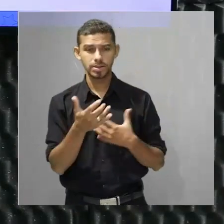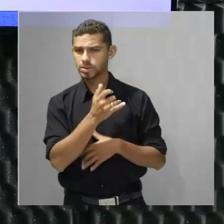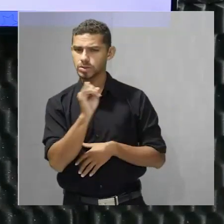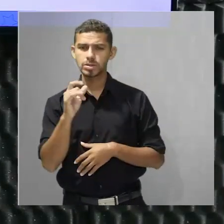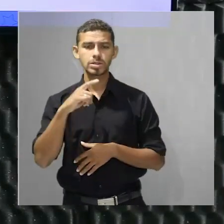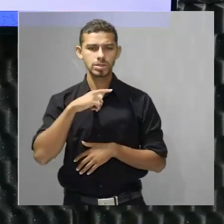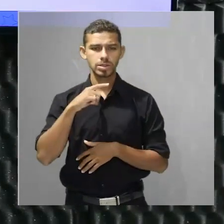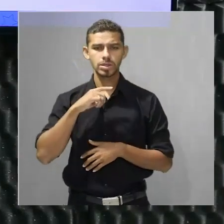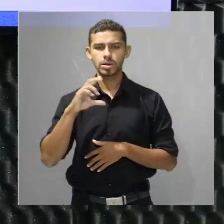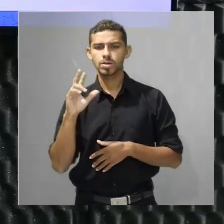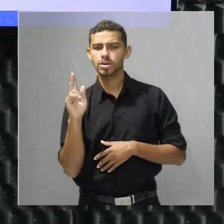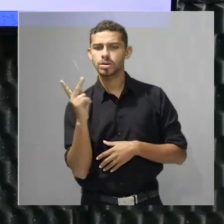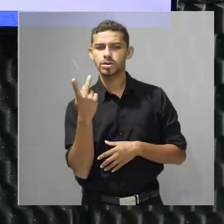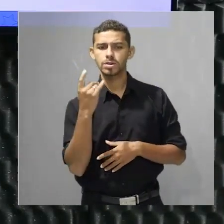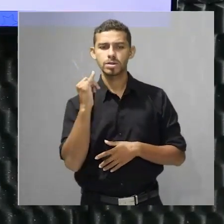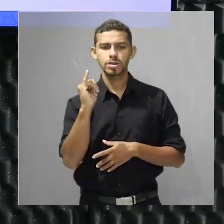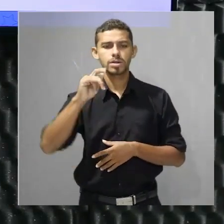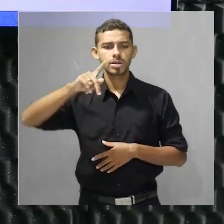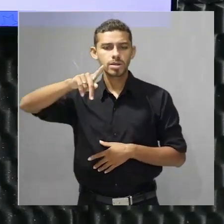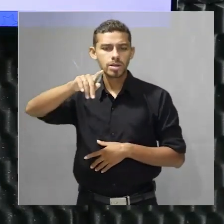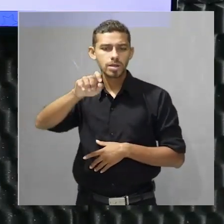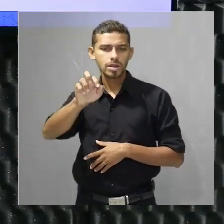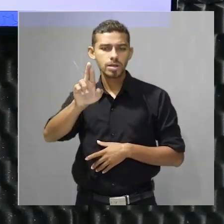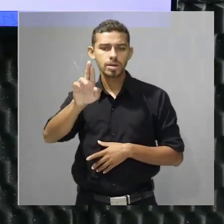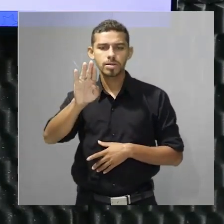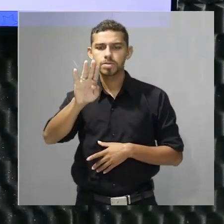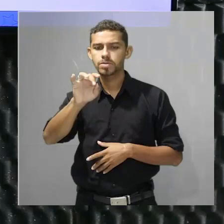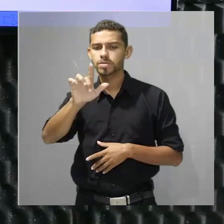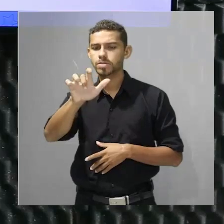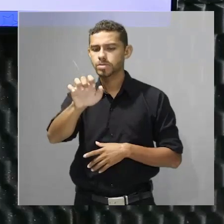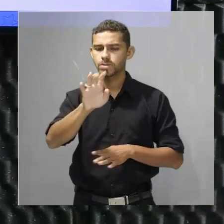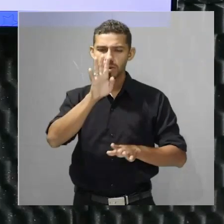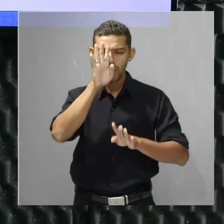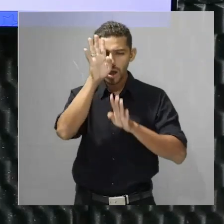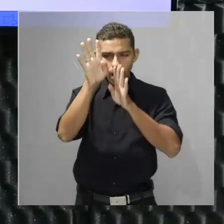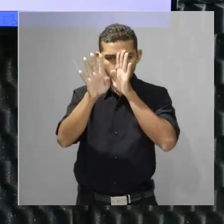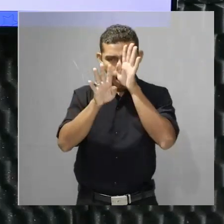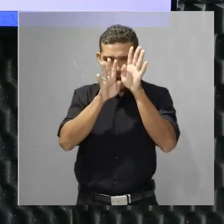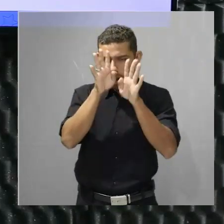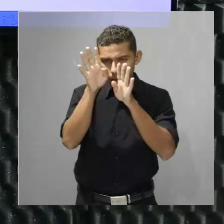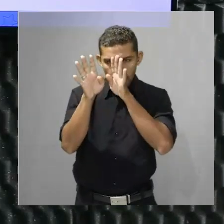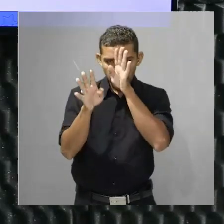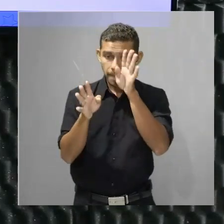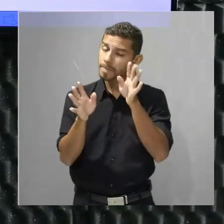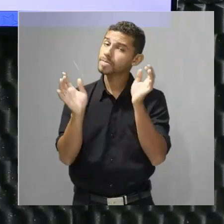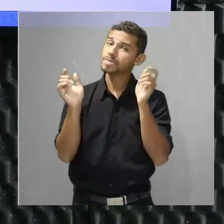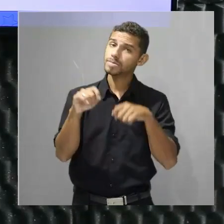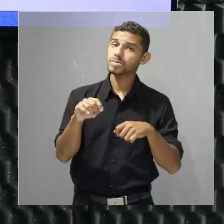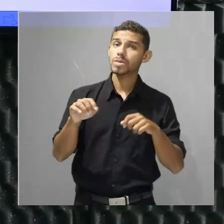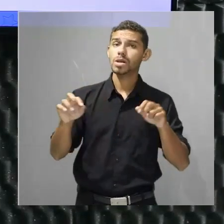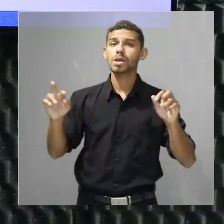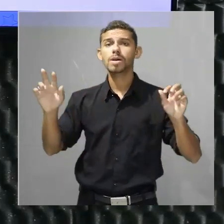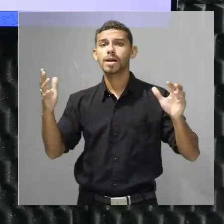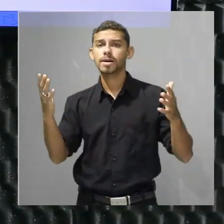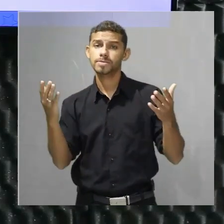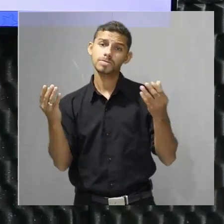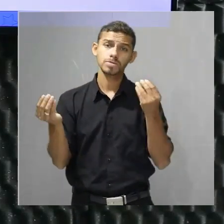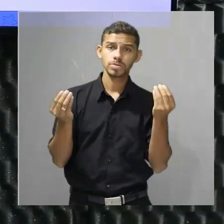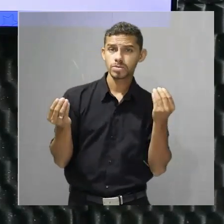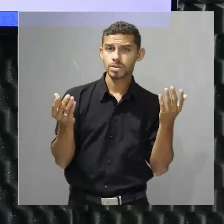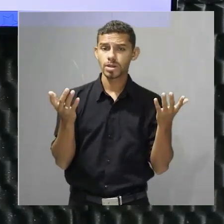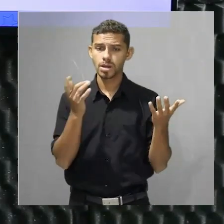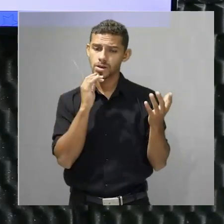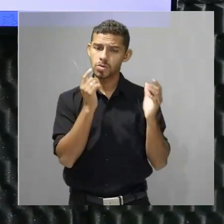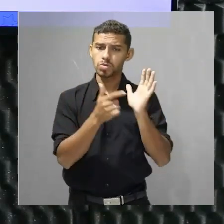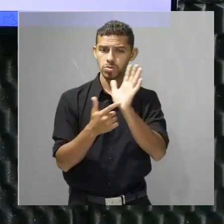usam uma hipérbole o que que é hipérbole aquele exagero intencional Certamente ele vai colocar ali de alguma forma que